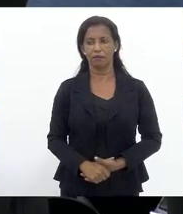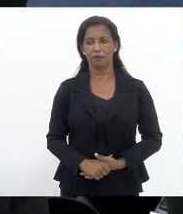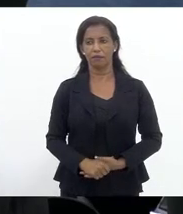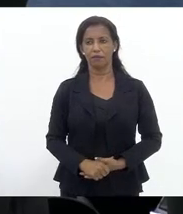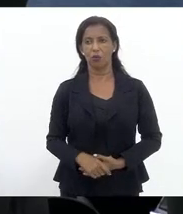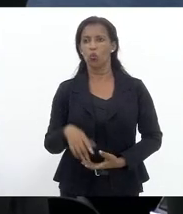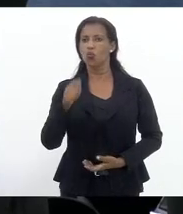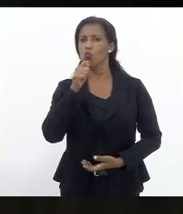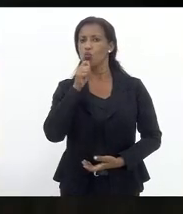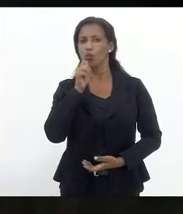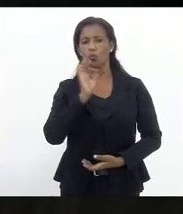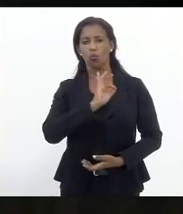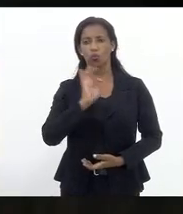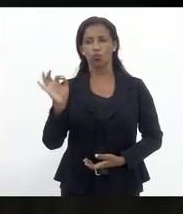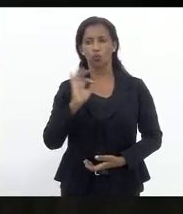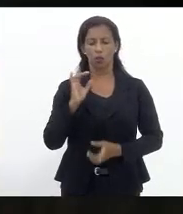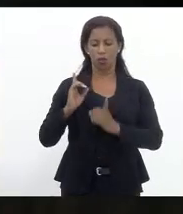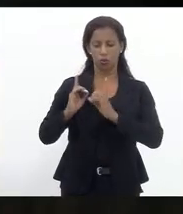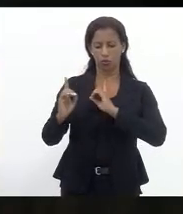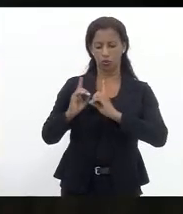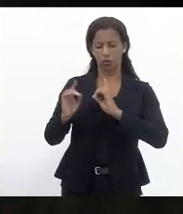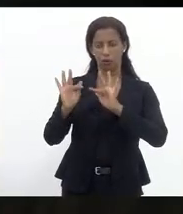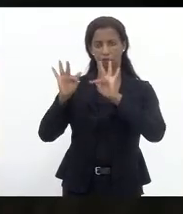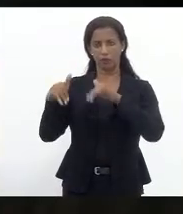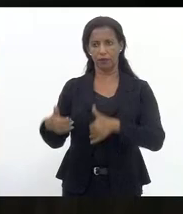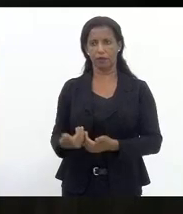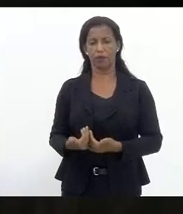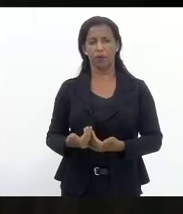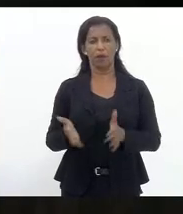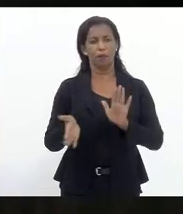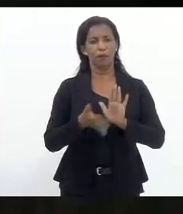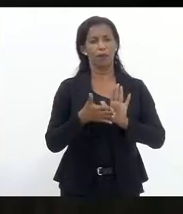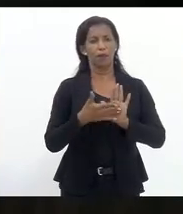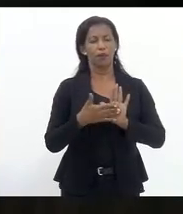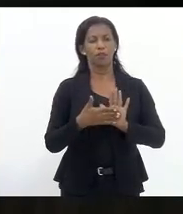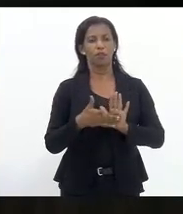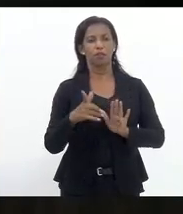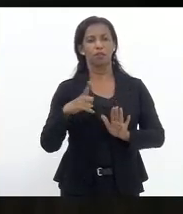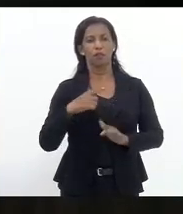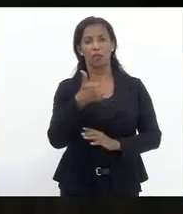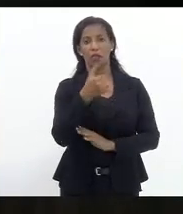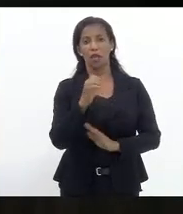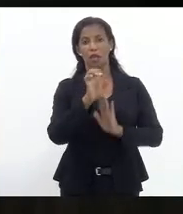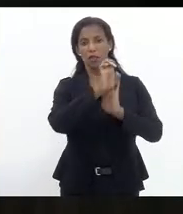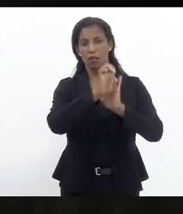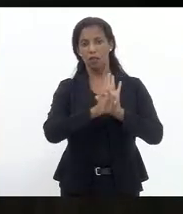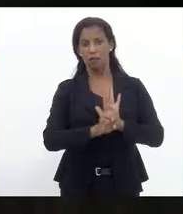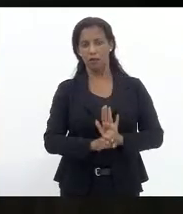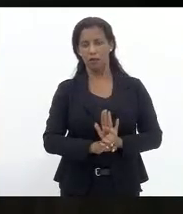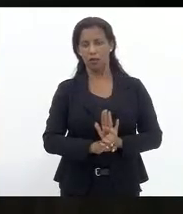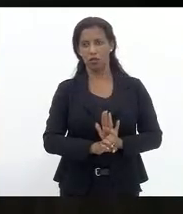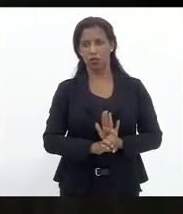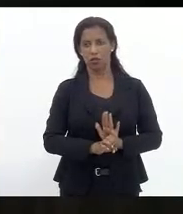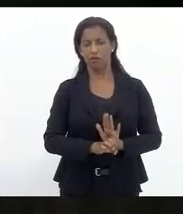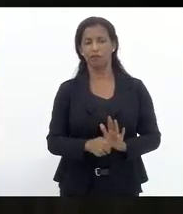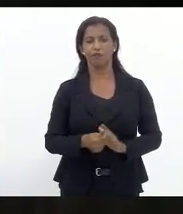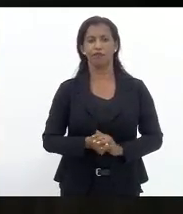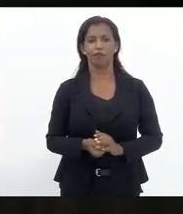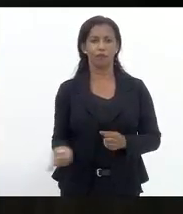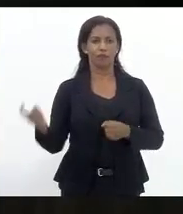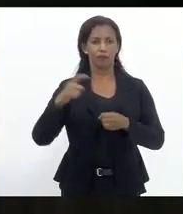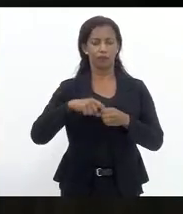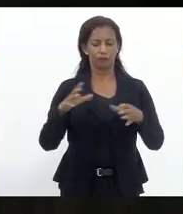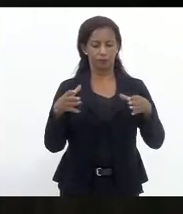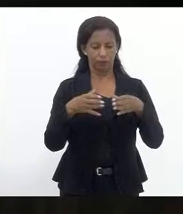Não havendo quem queira discutir, encerrar a discussão, a presente proposta recebeu 10 emendas e retorna